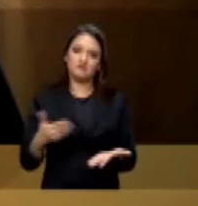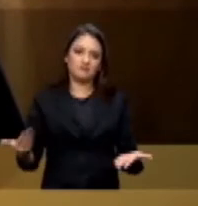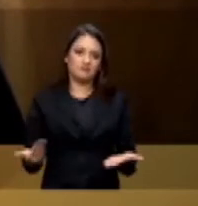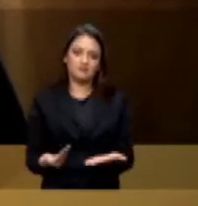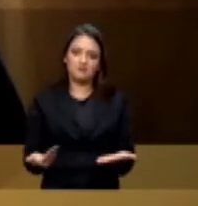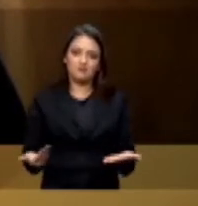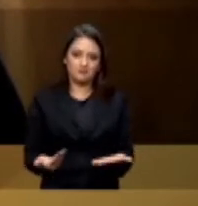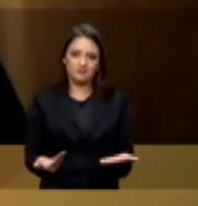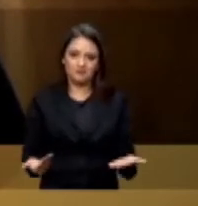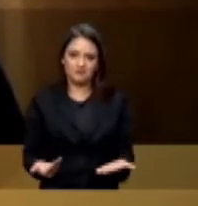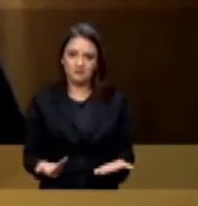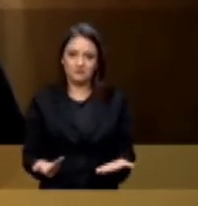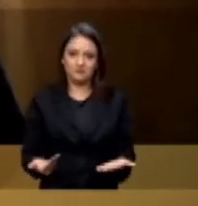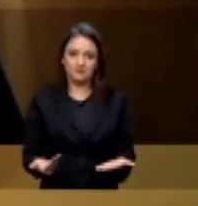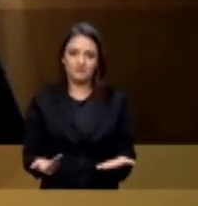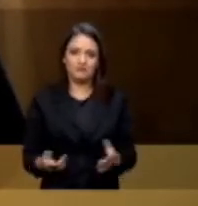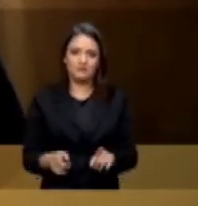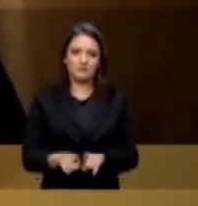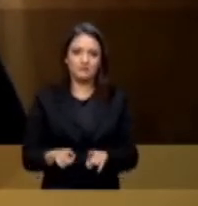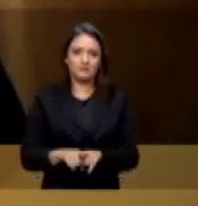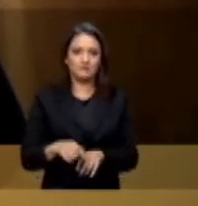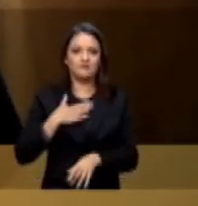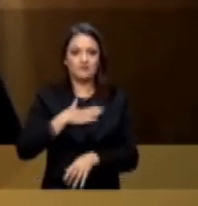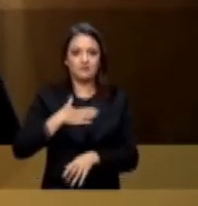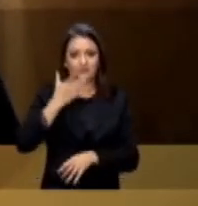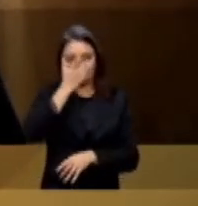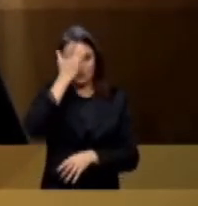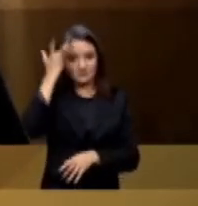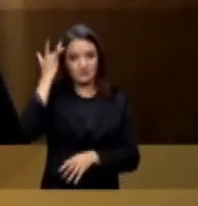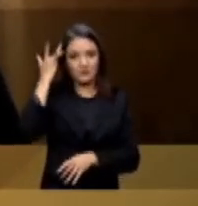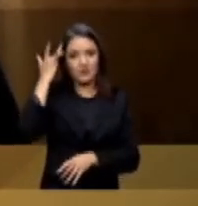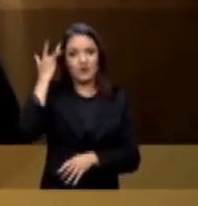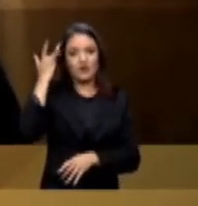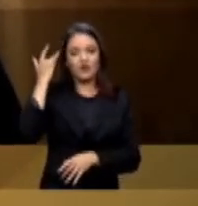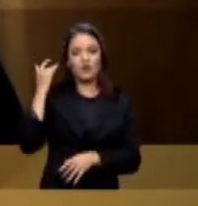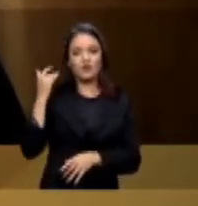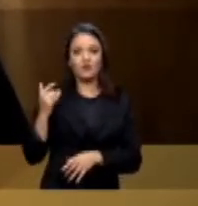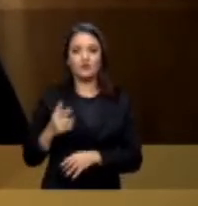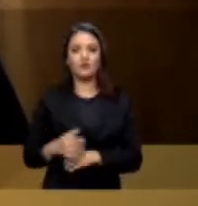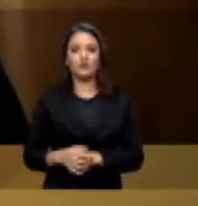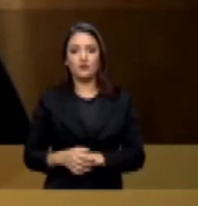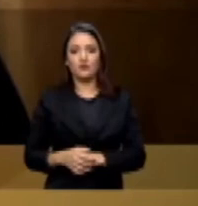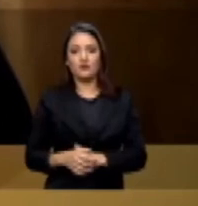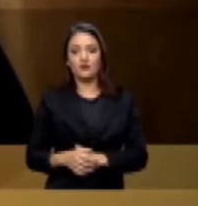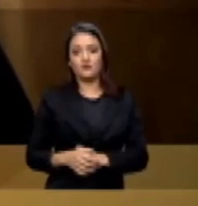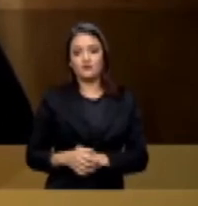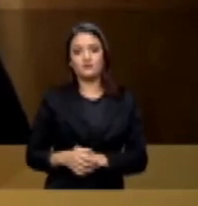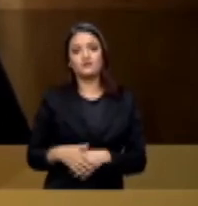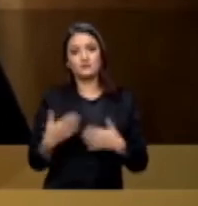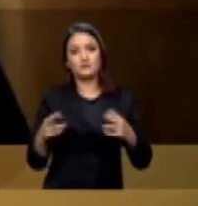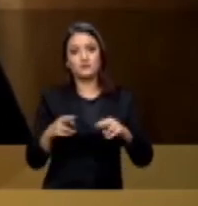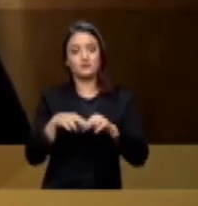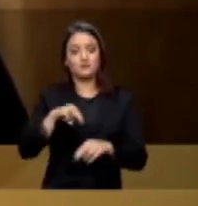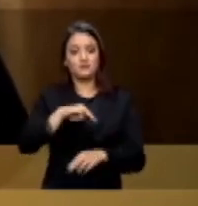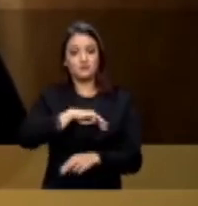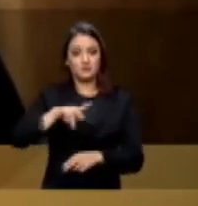ao tempo e ao modo a satisfação do eleitor, dos eleitos e da justiça eleitoral. É por isso que o Ministério